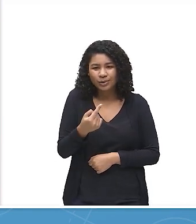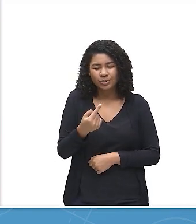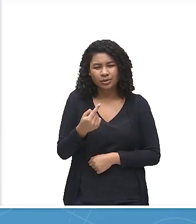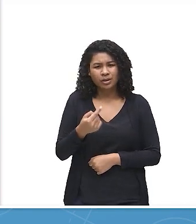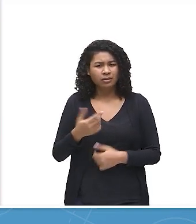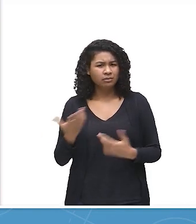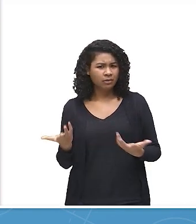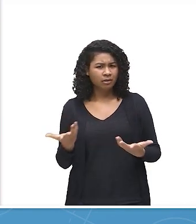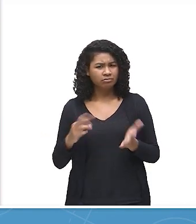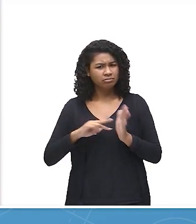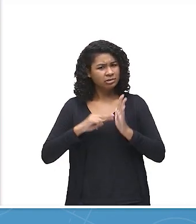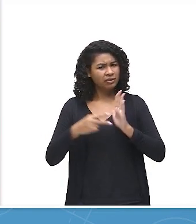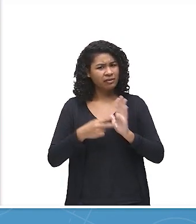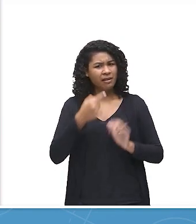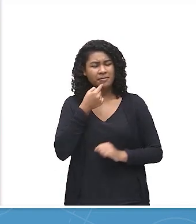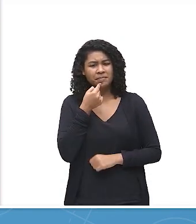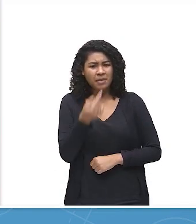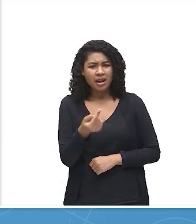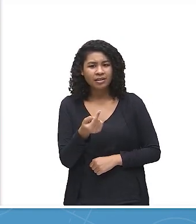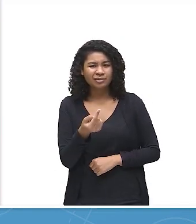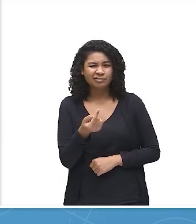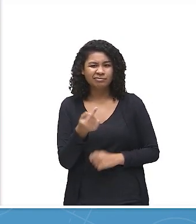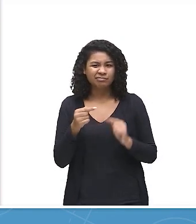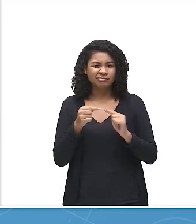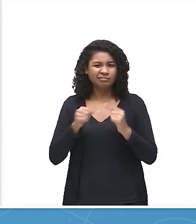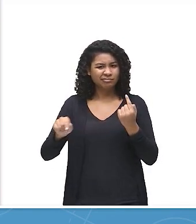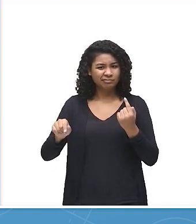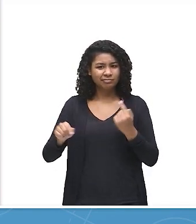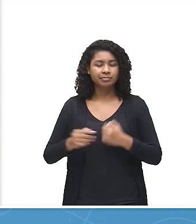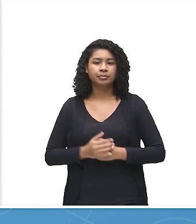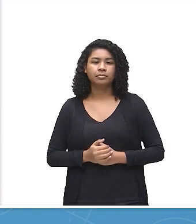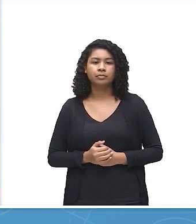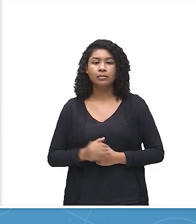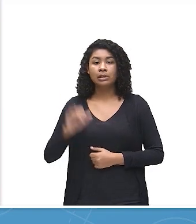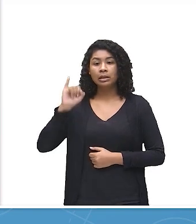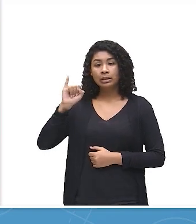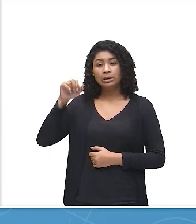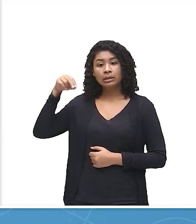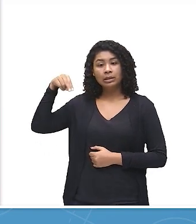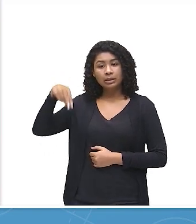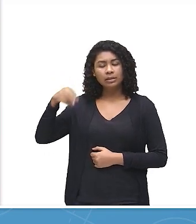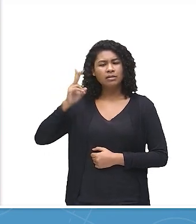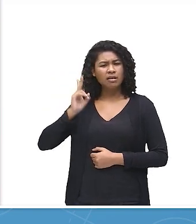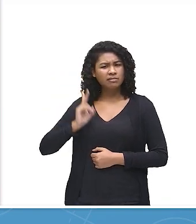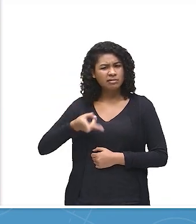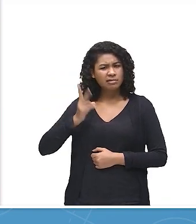Então, a alternativa correta será a letter